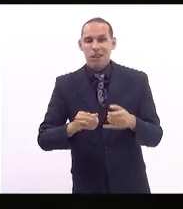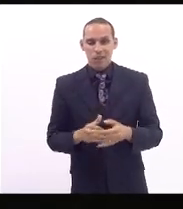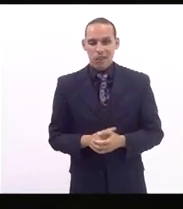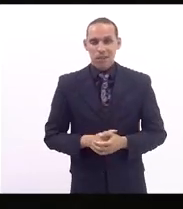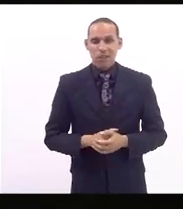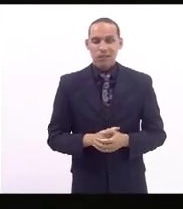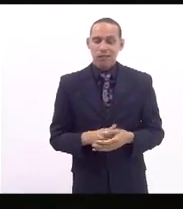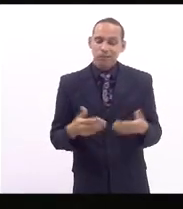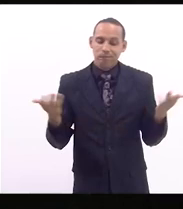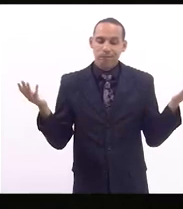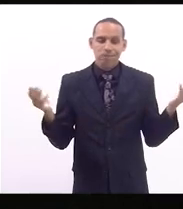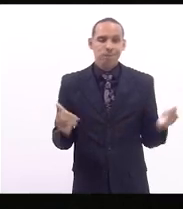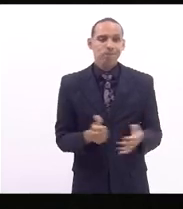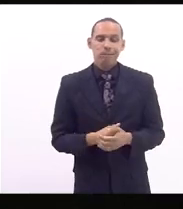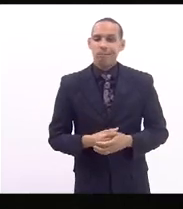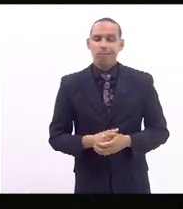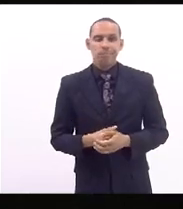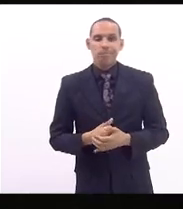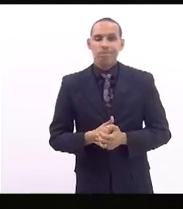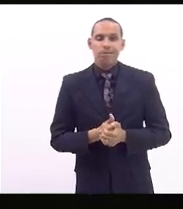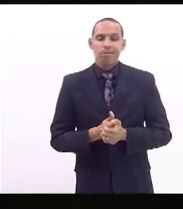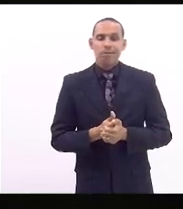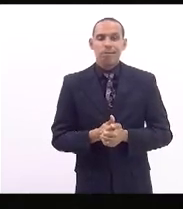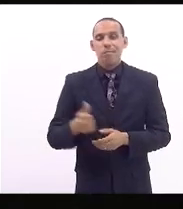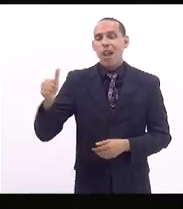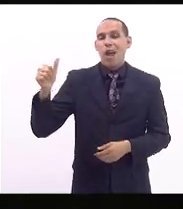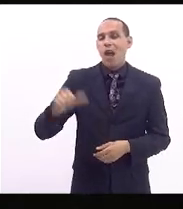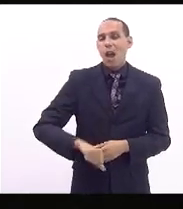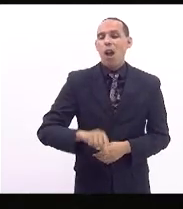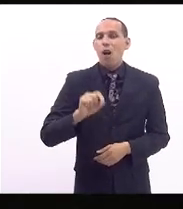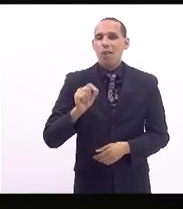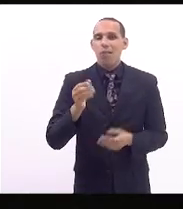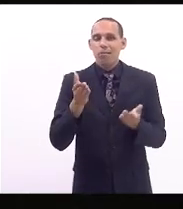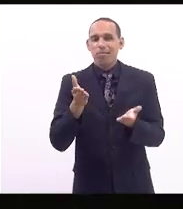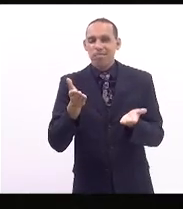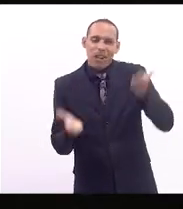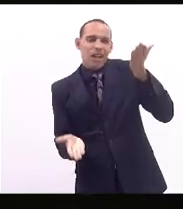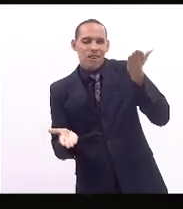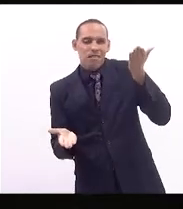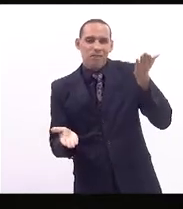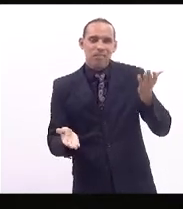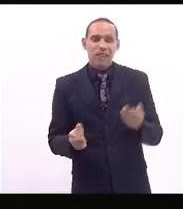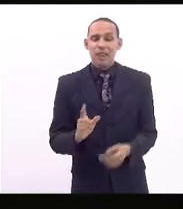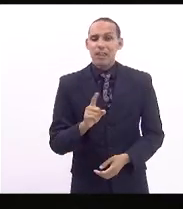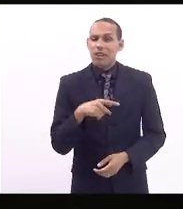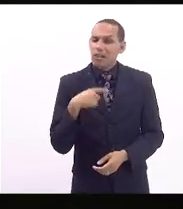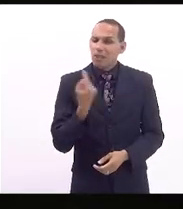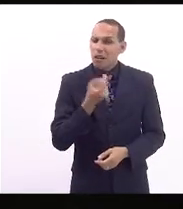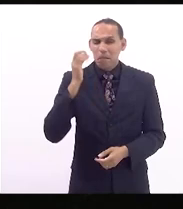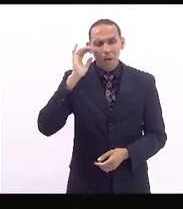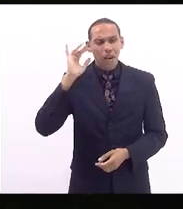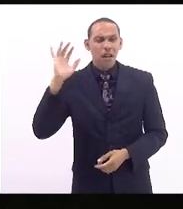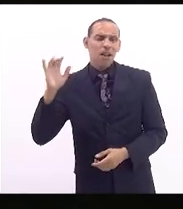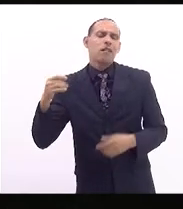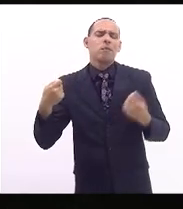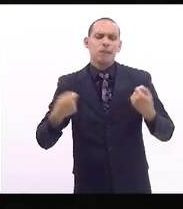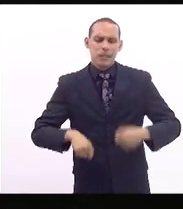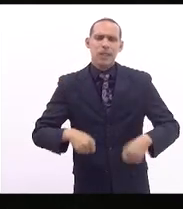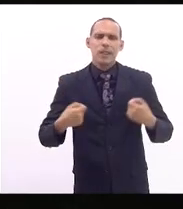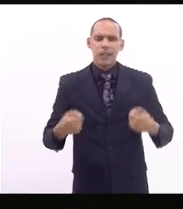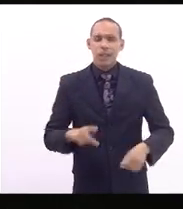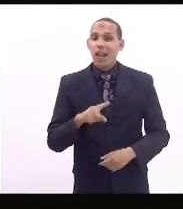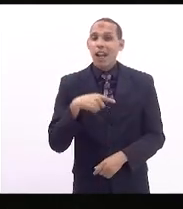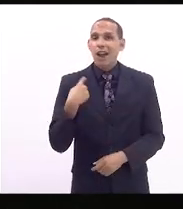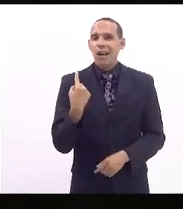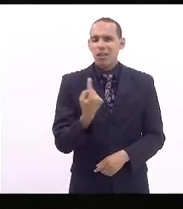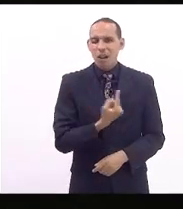enfim isso só a profunda as nossas desigualdades que a gente possa refletir nós com